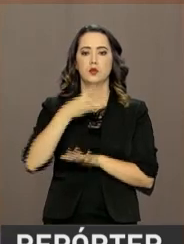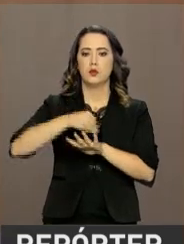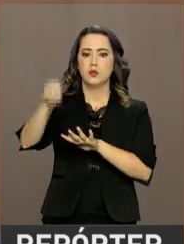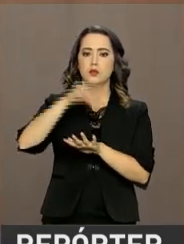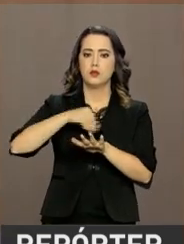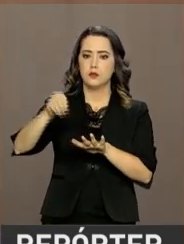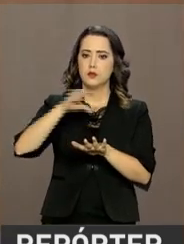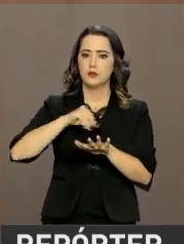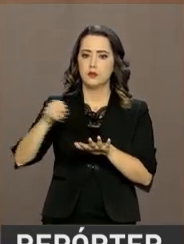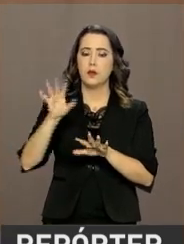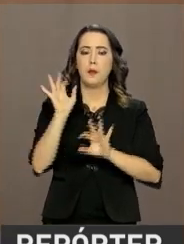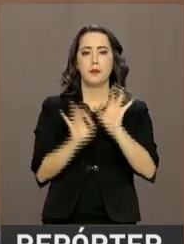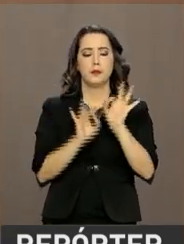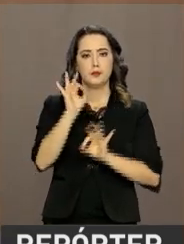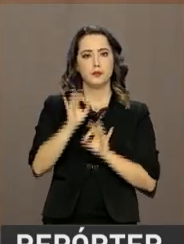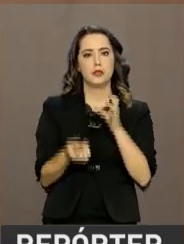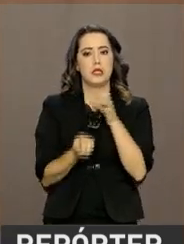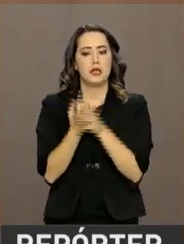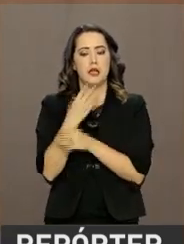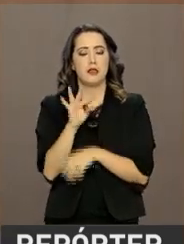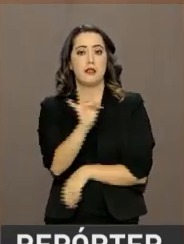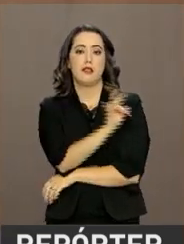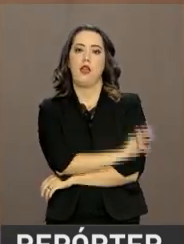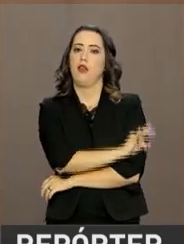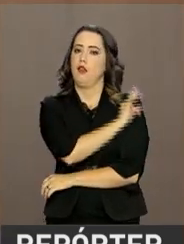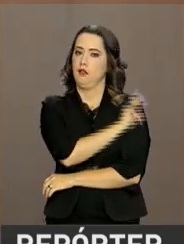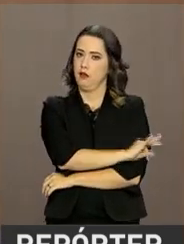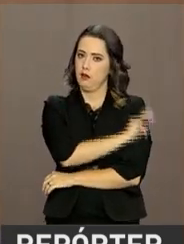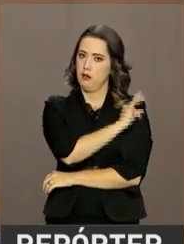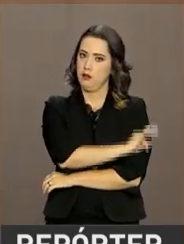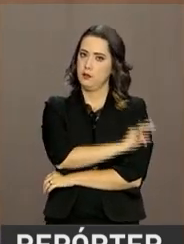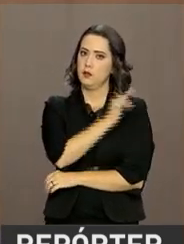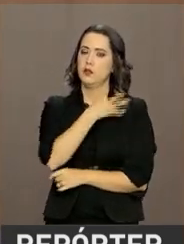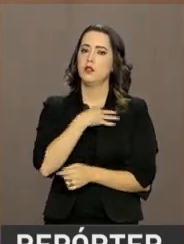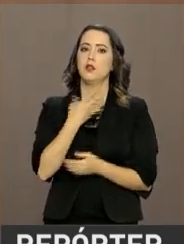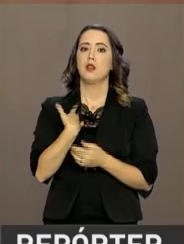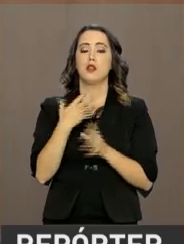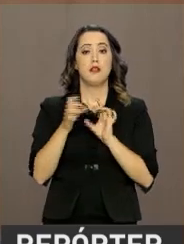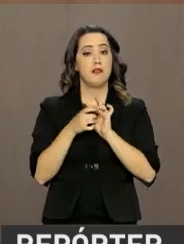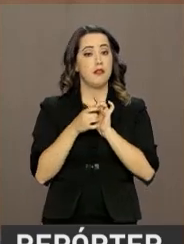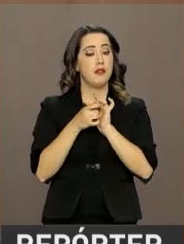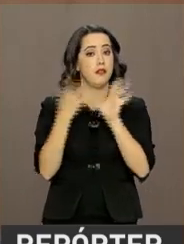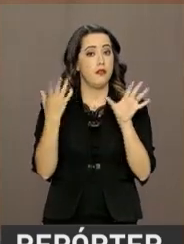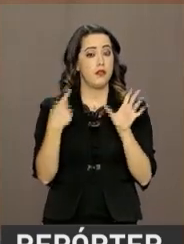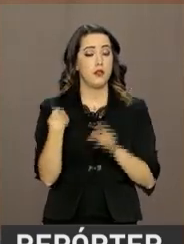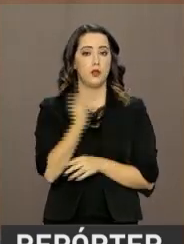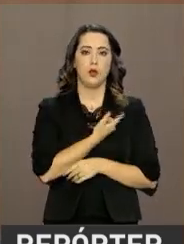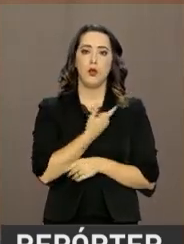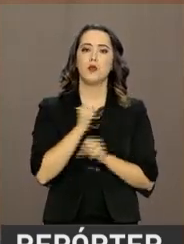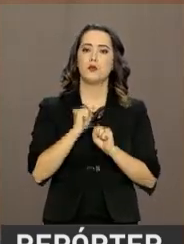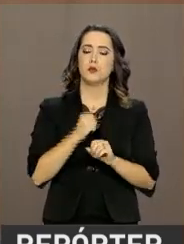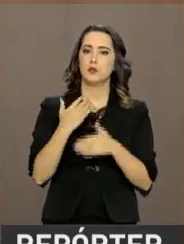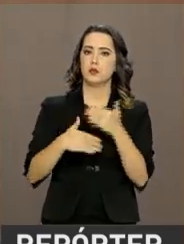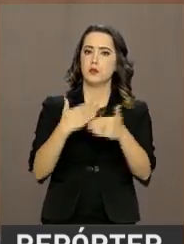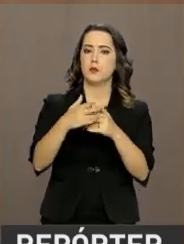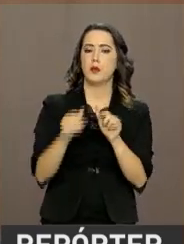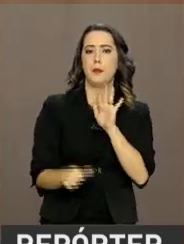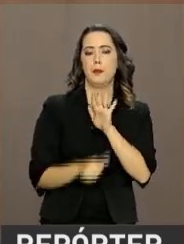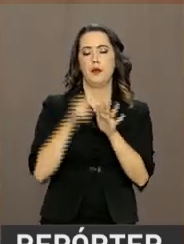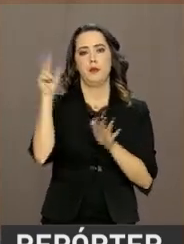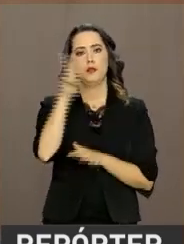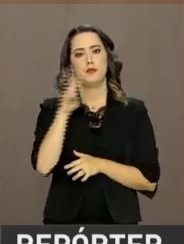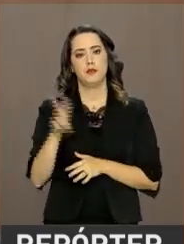sejam produzidas tecnicamente consensualmente e nós passamos a ter pela primeira vez